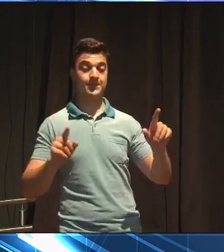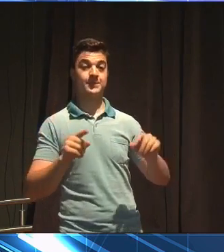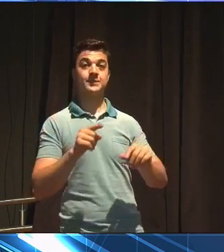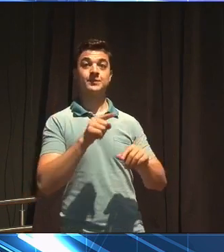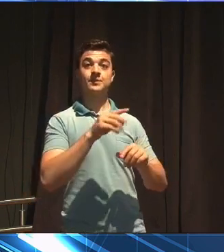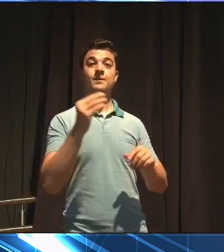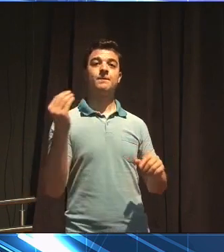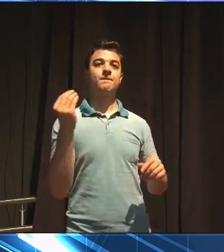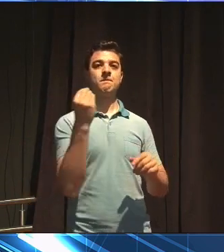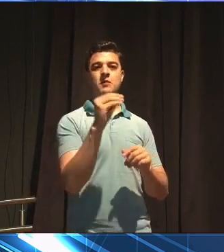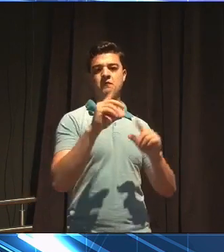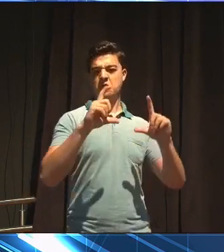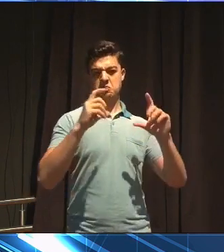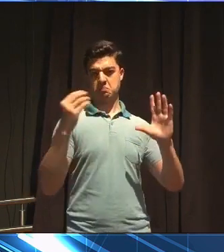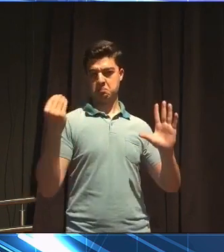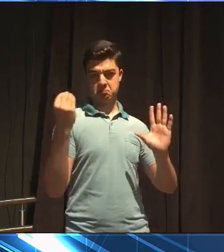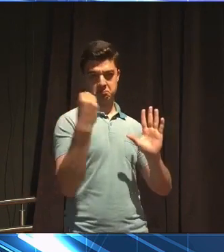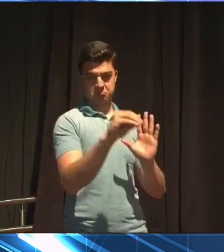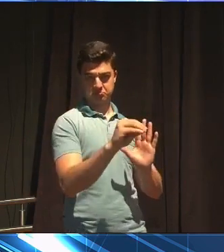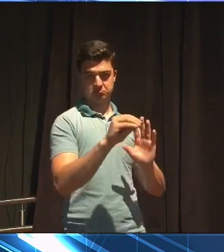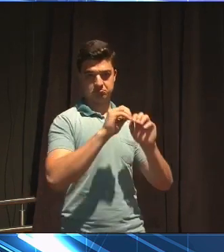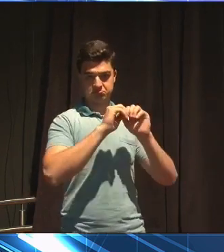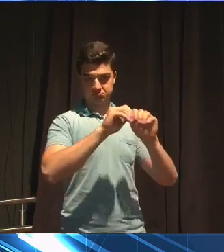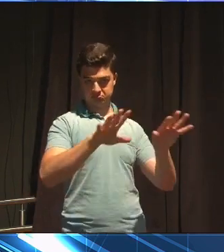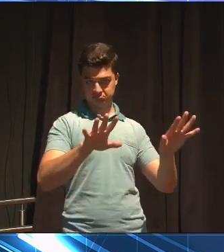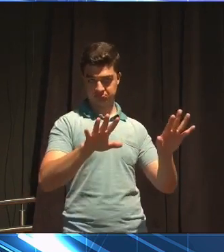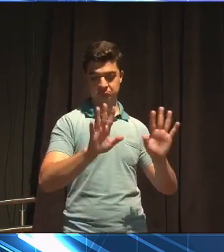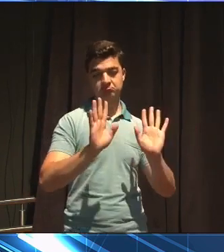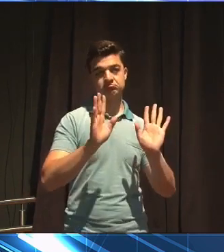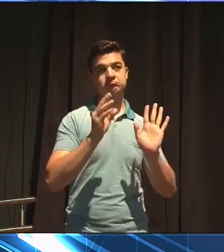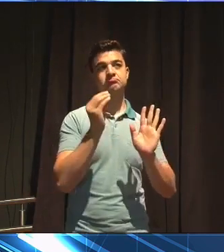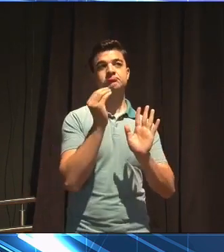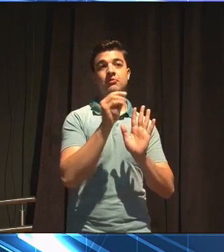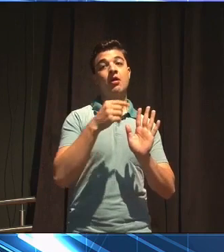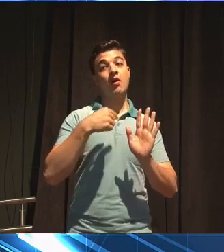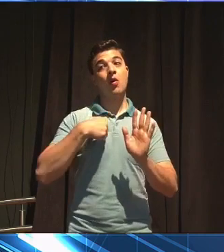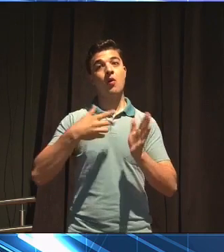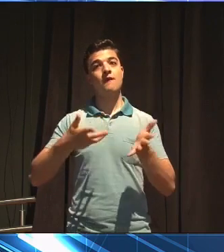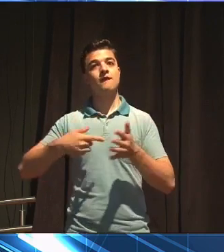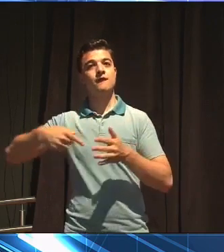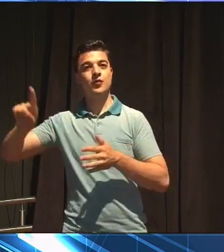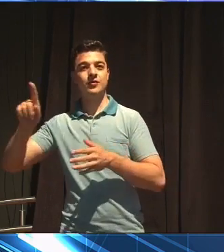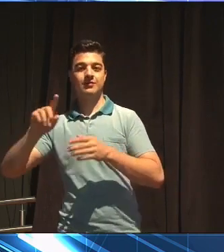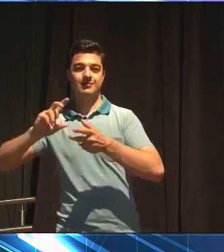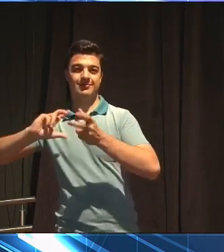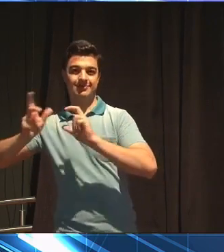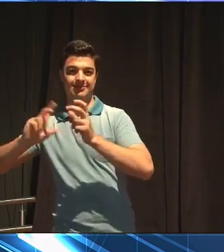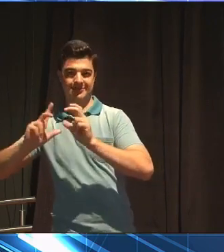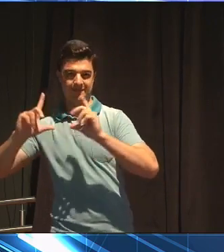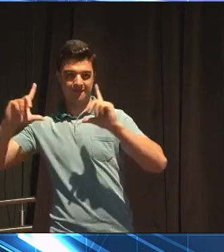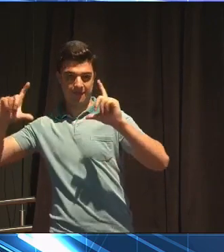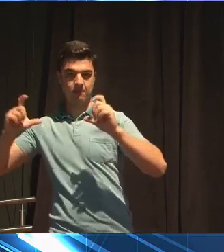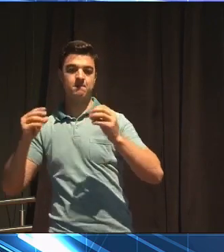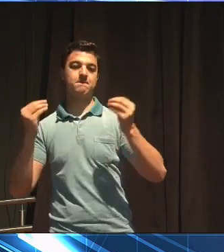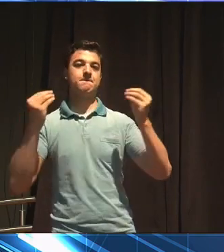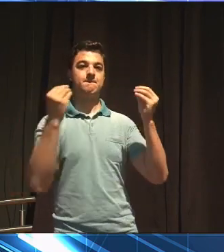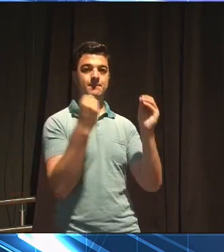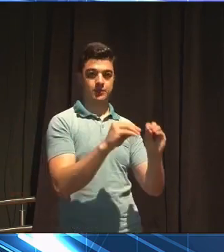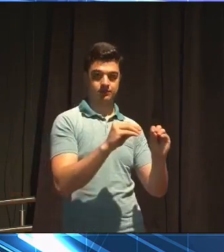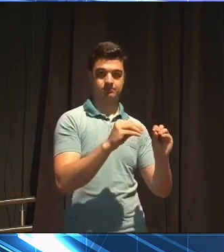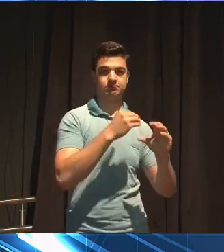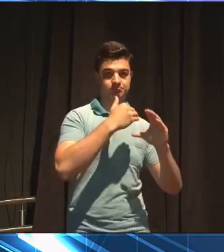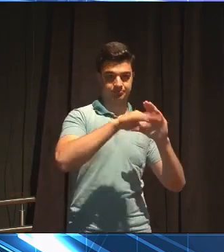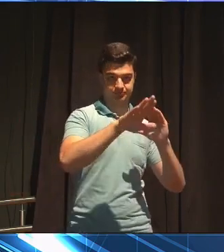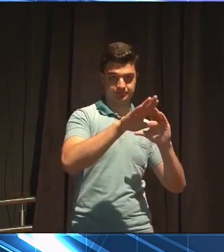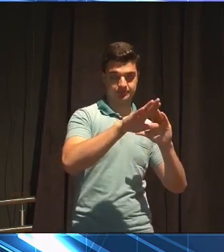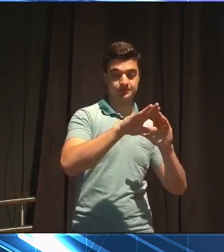um post no seu nome, certo? Você pode ir lá digitar, olha, estou indo hoje para o DDC. Legal, você posta. Quando eu acesso